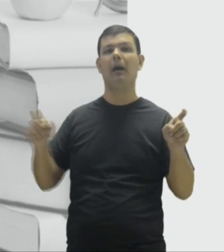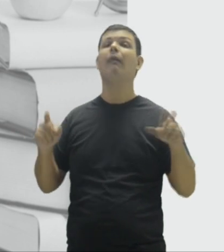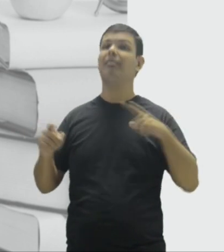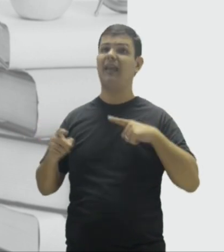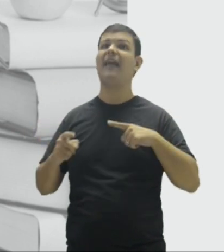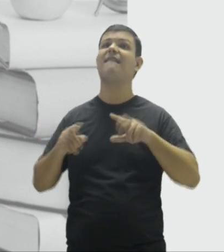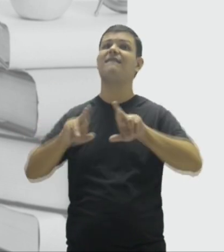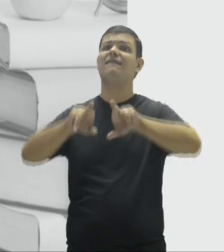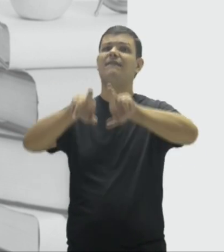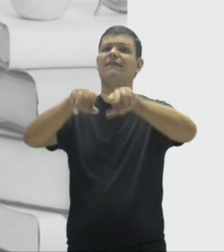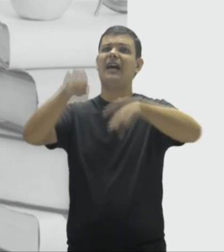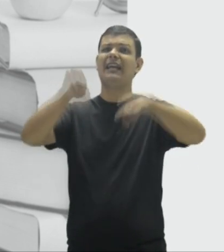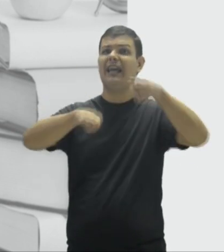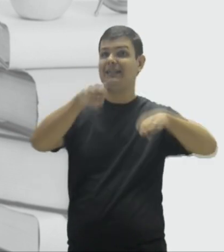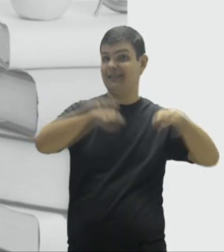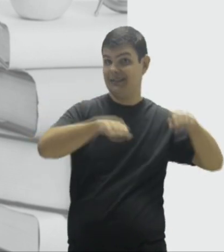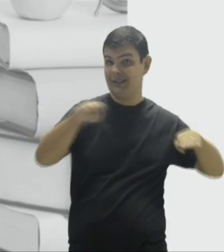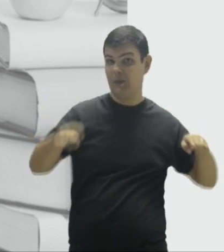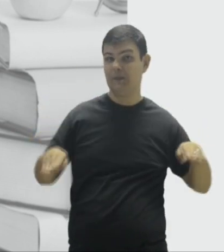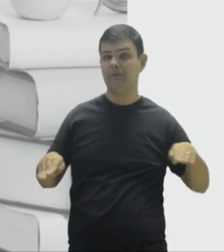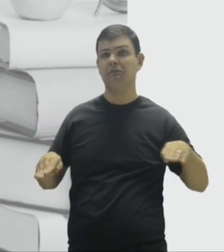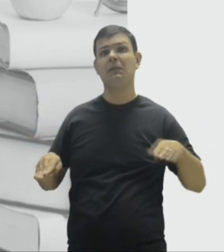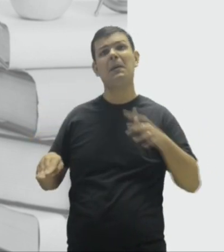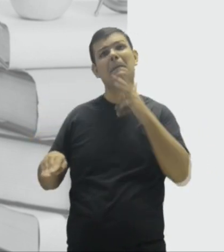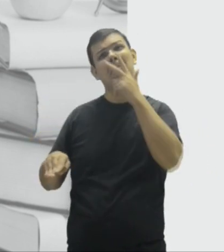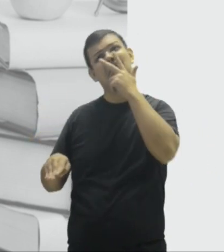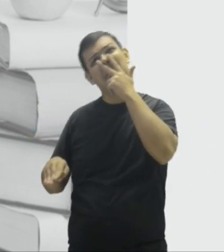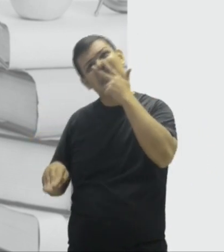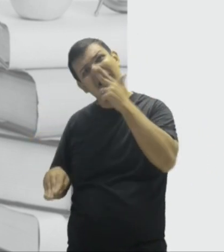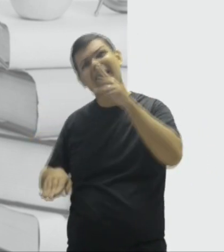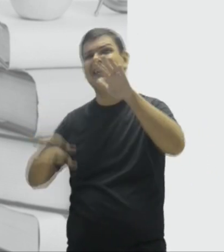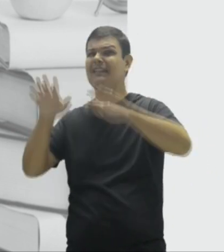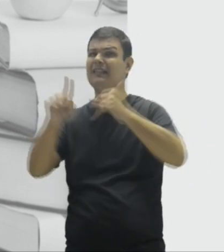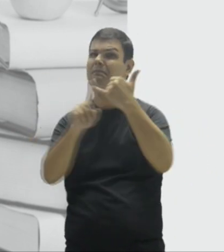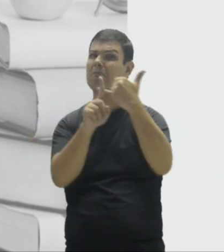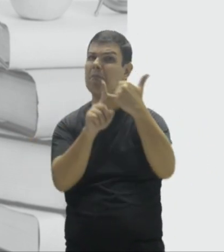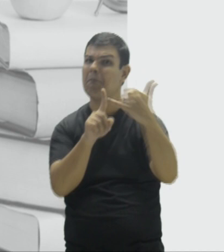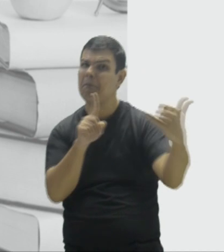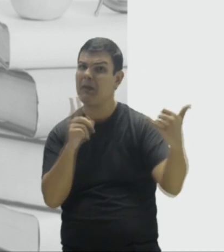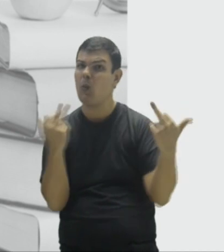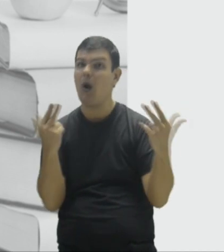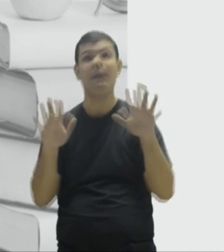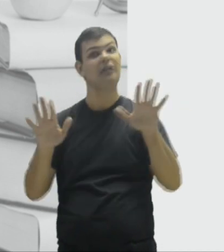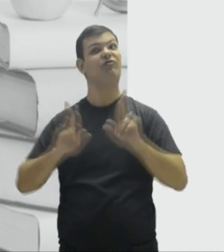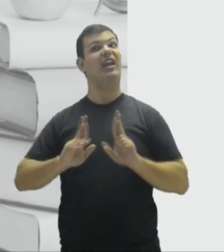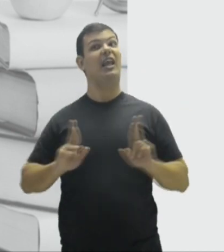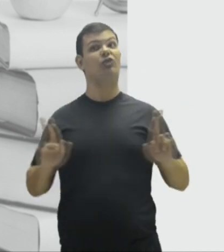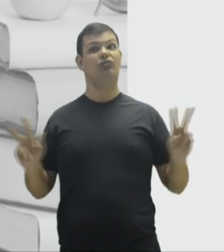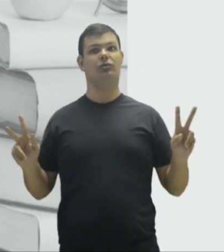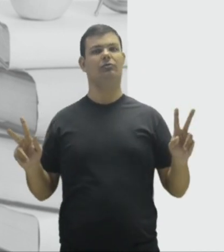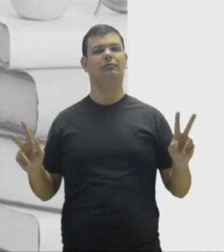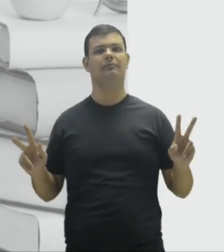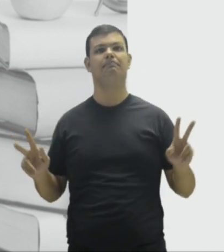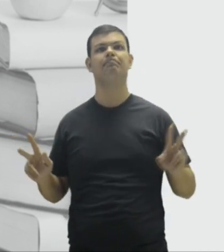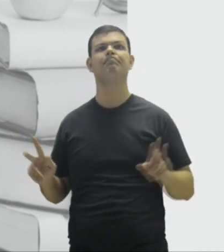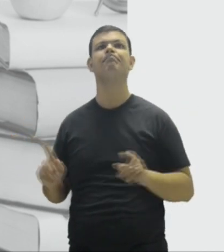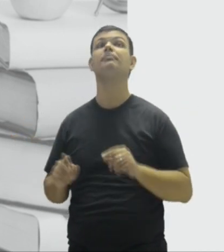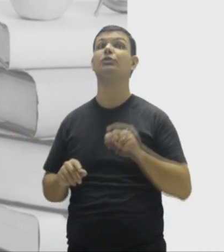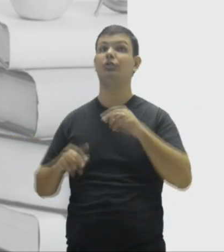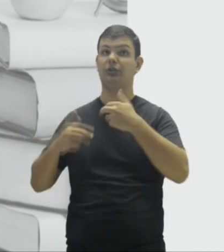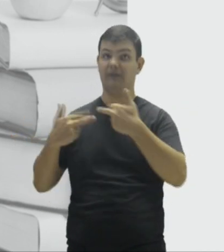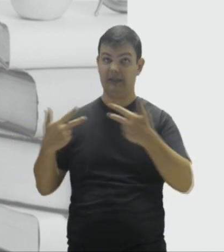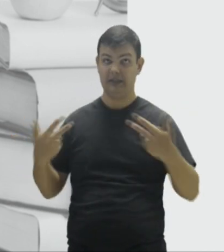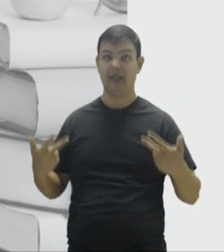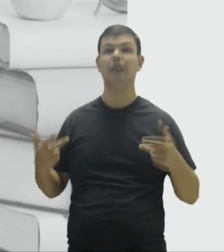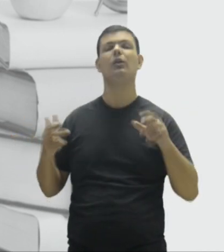que não parece, pode até ser um pouco parecido, mas não é parecido. Então, diversidade é aquilo que